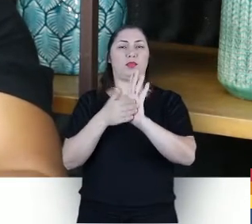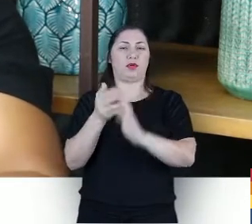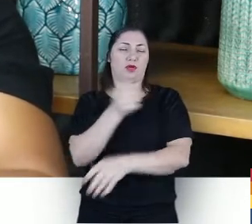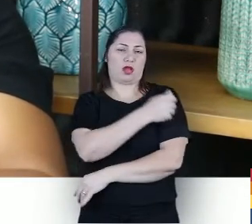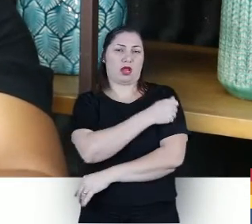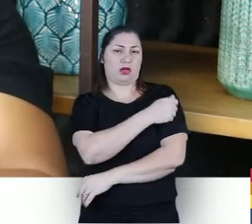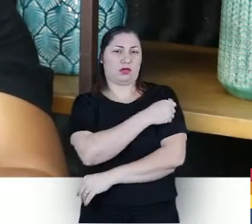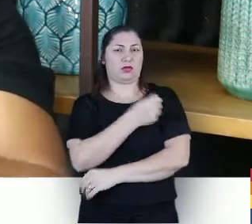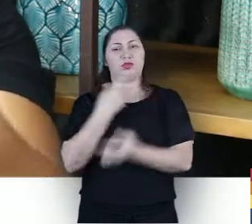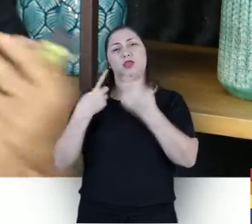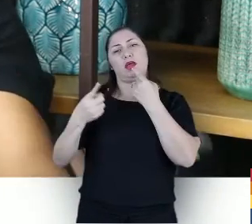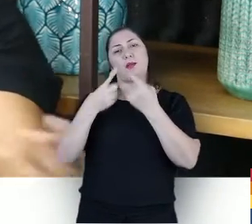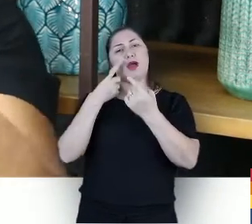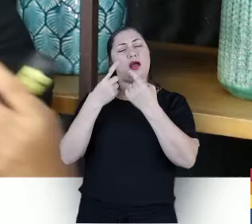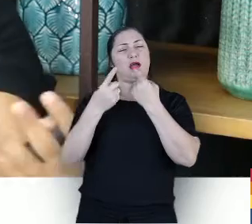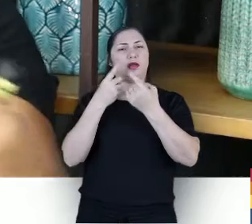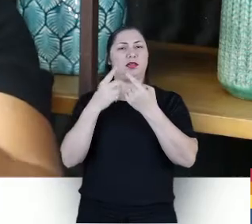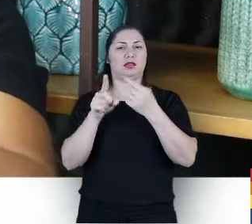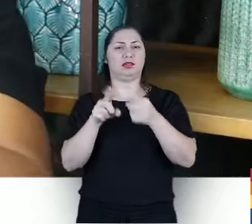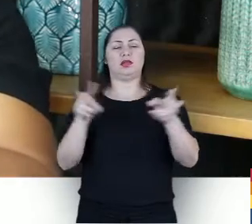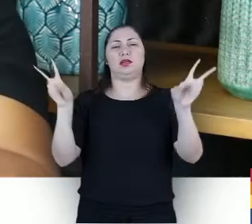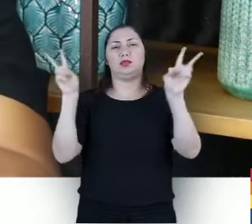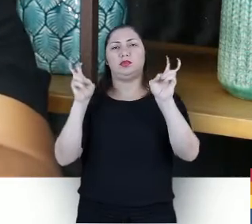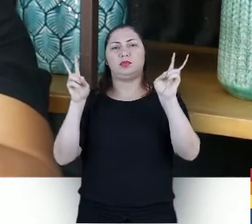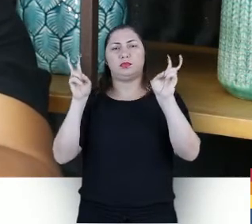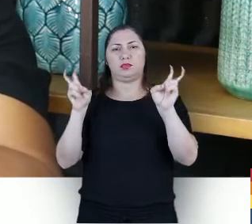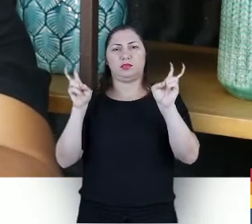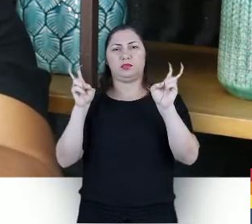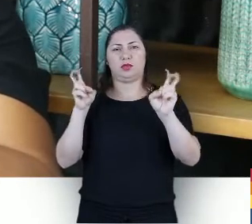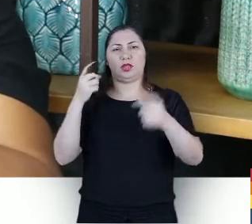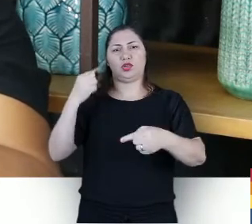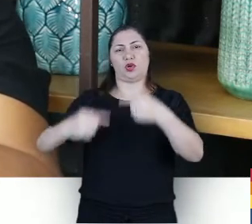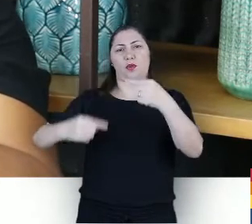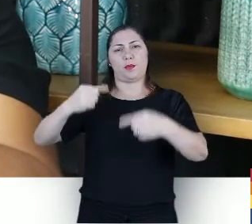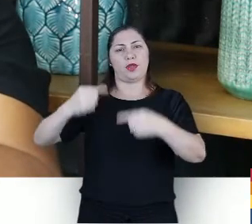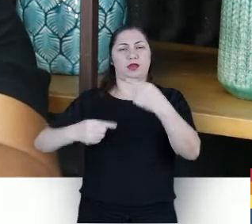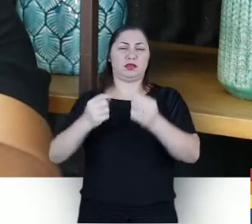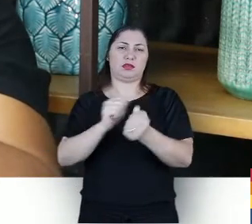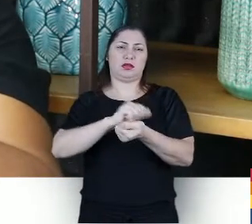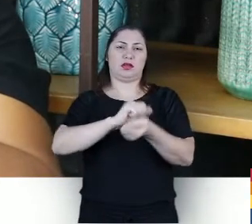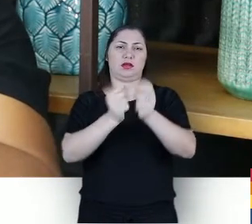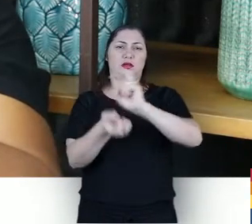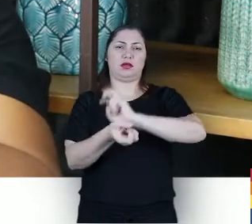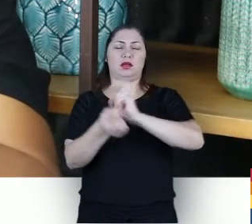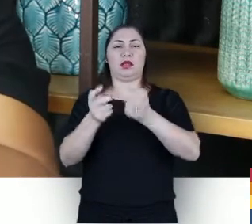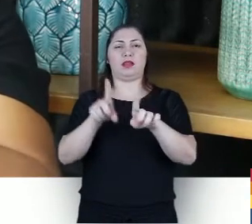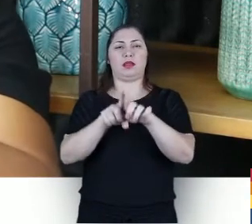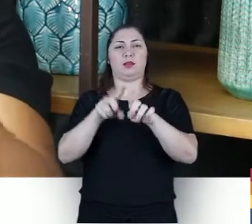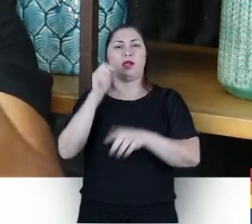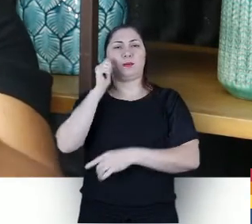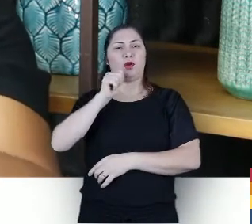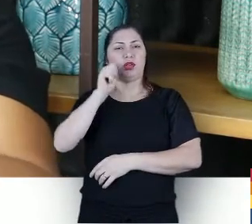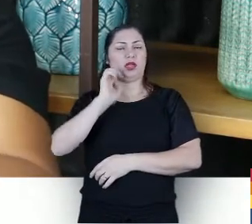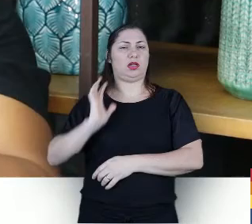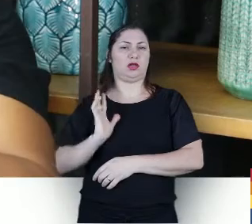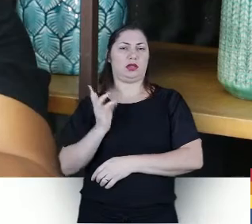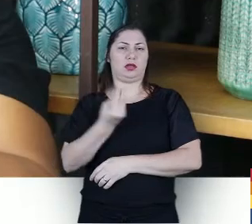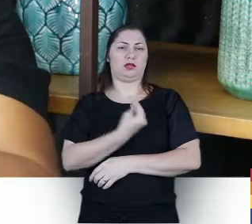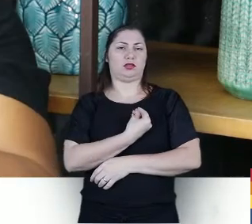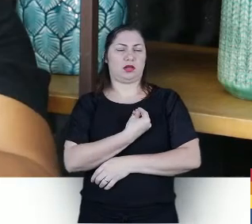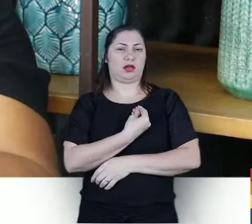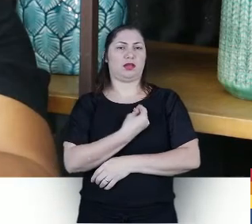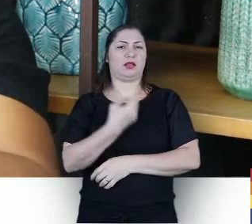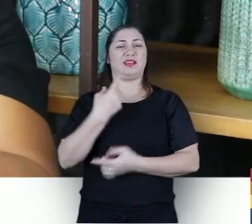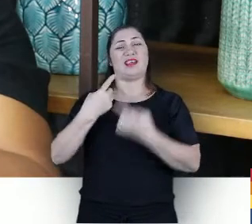conversa interdisciplinar, como a gente está fazendo aqui, né? No sentido de propor aos estudantes debates em relação a